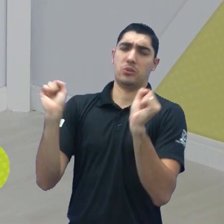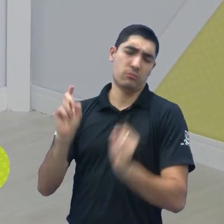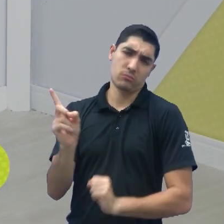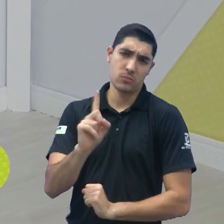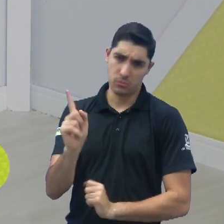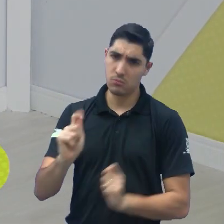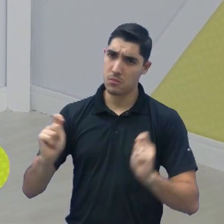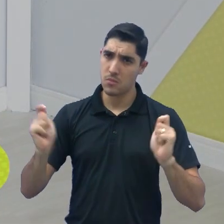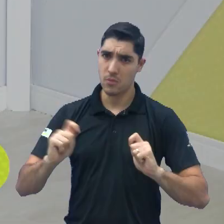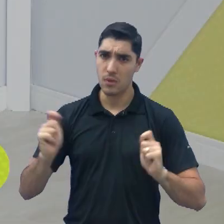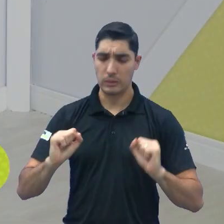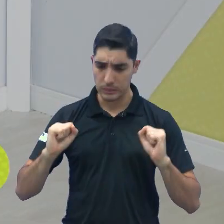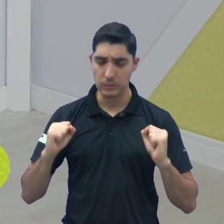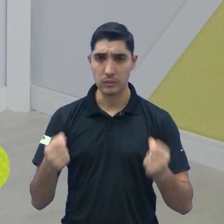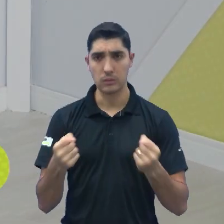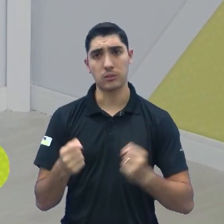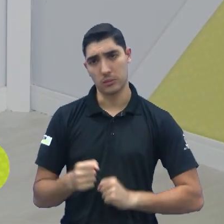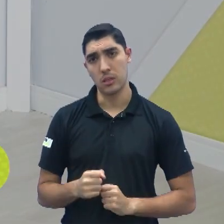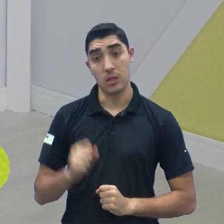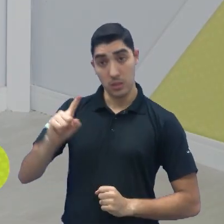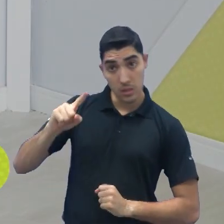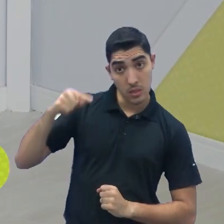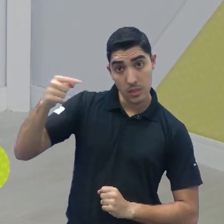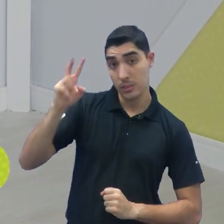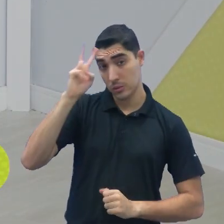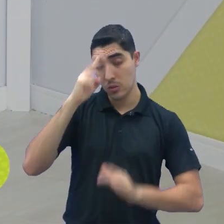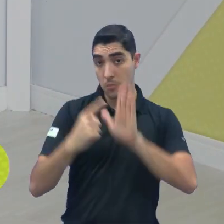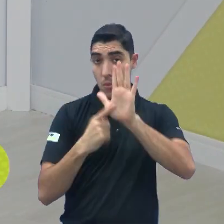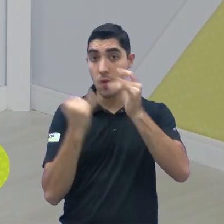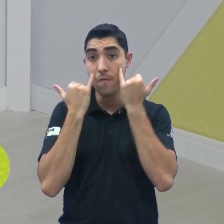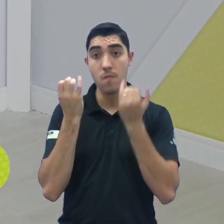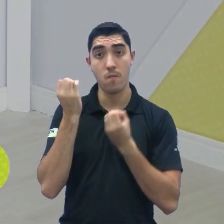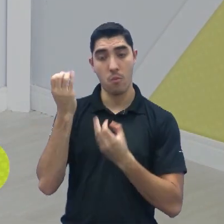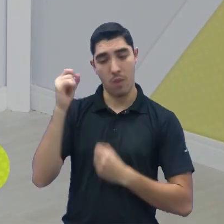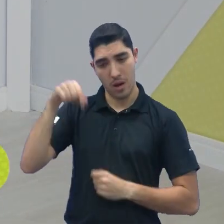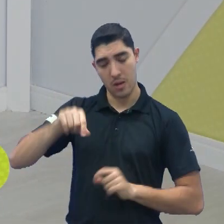acompanhar de perto. Segunda-feira a gente traz os detalhes para você aqui no Hora do Esporte, tá certo?